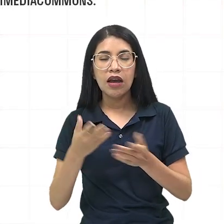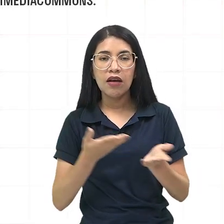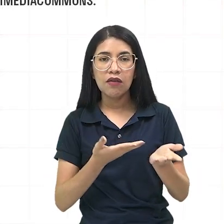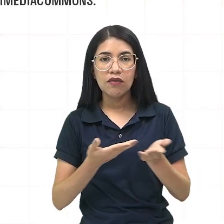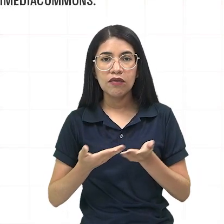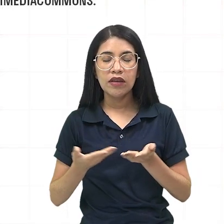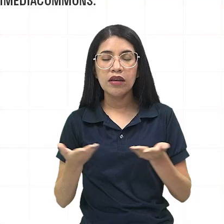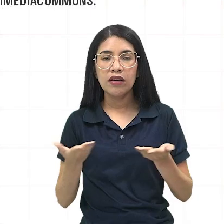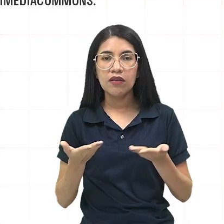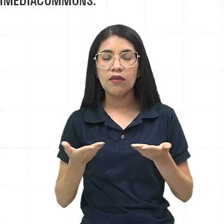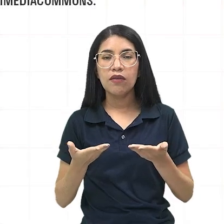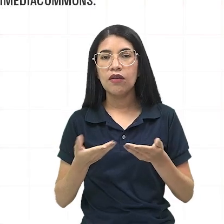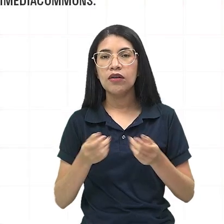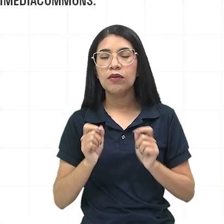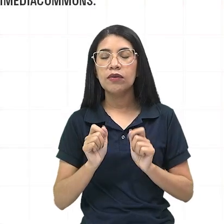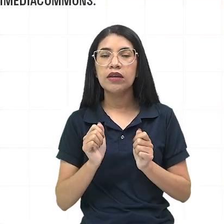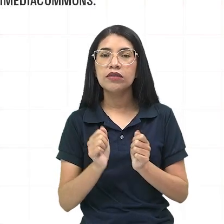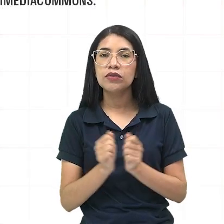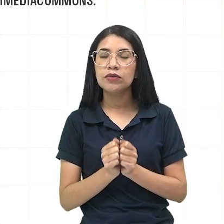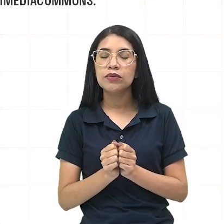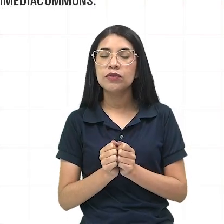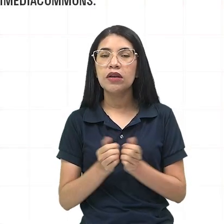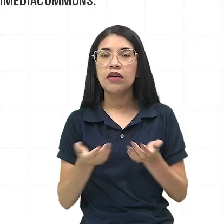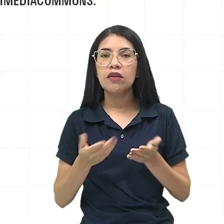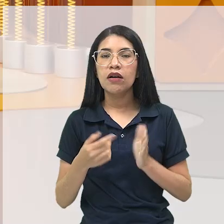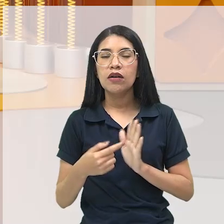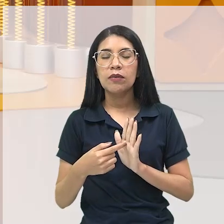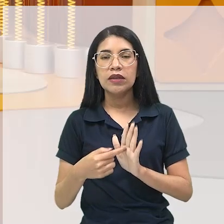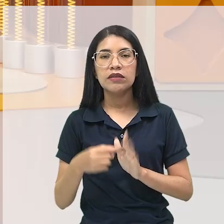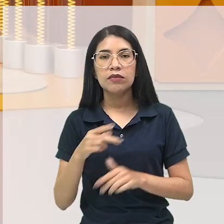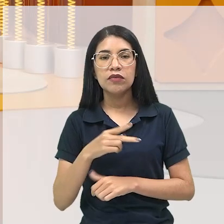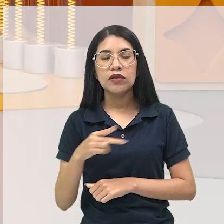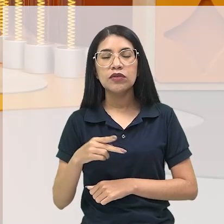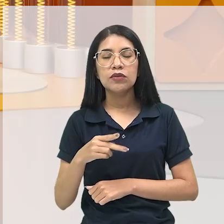nessa primeira aula aqui comigo o